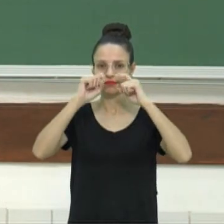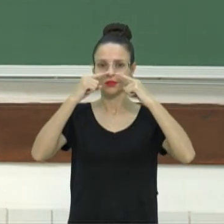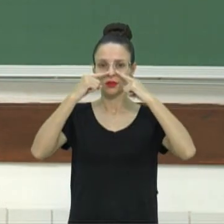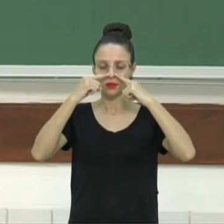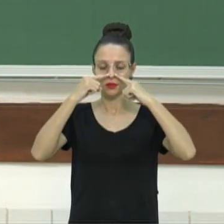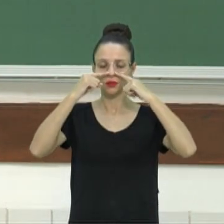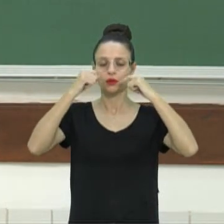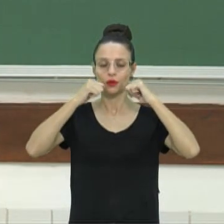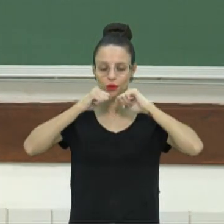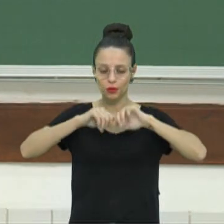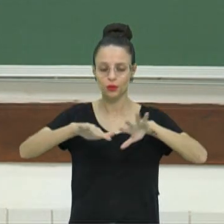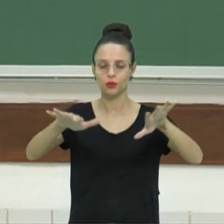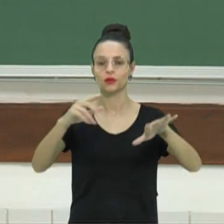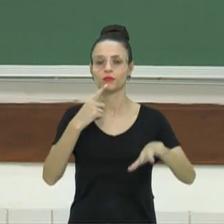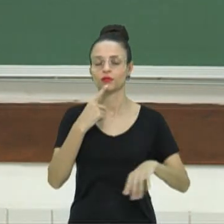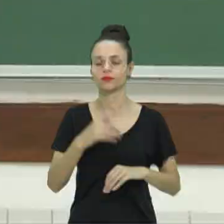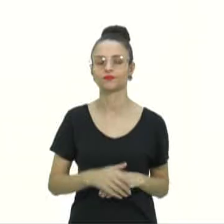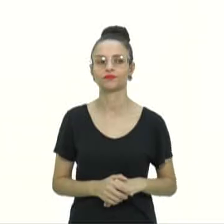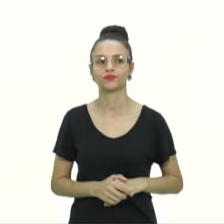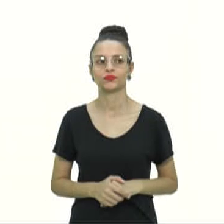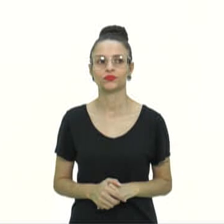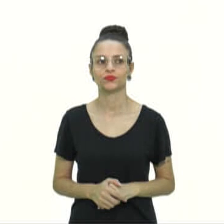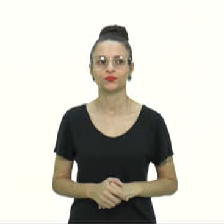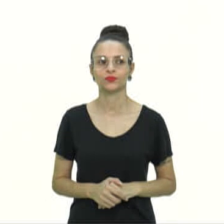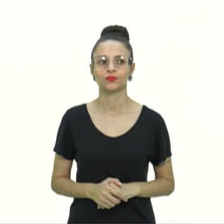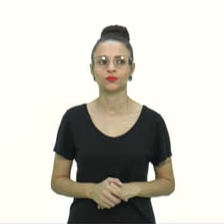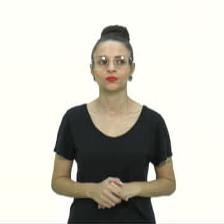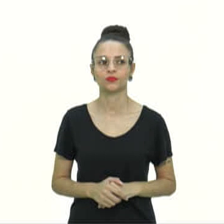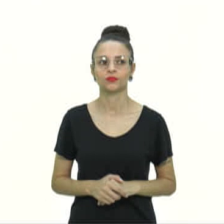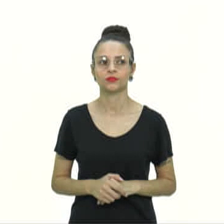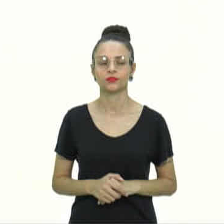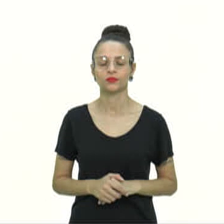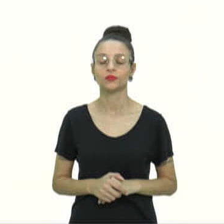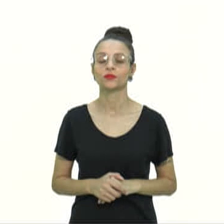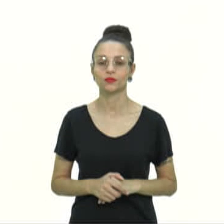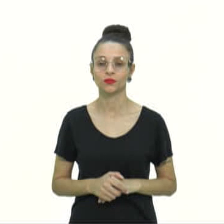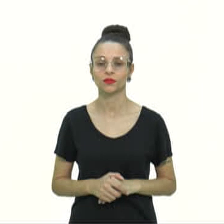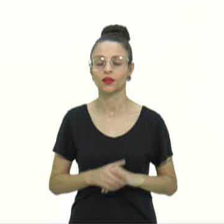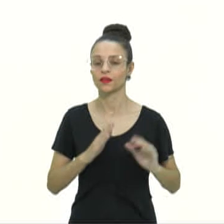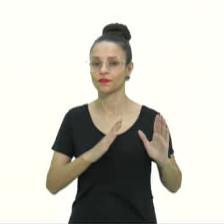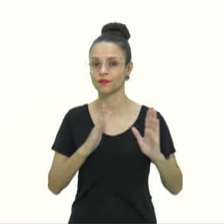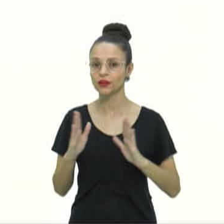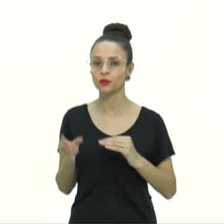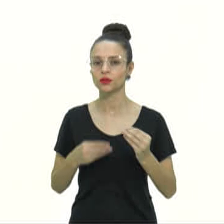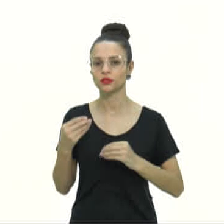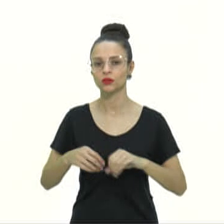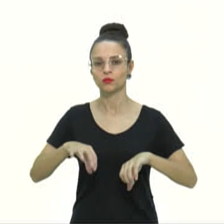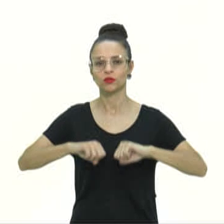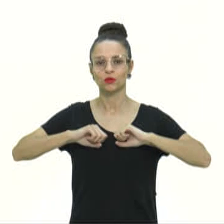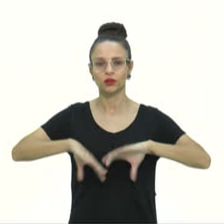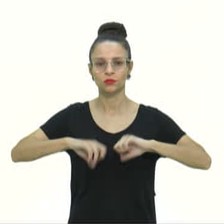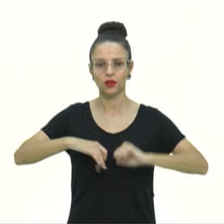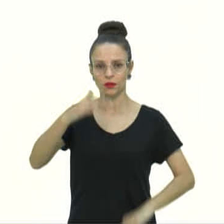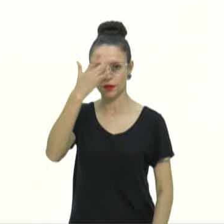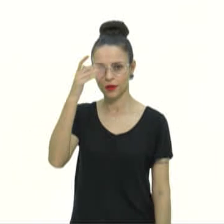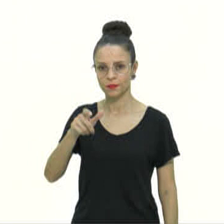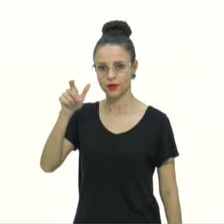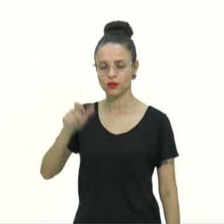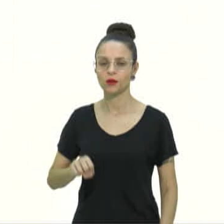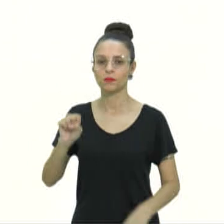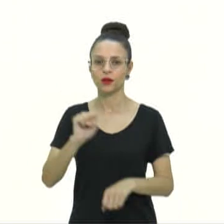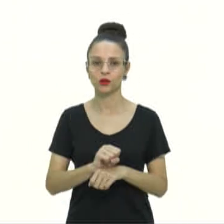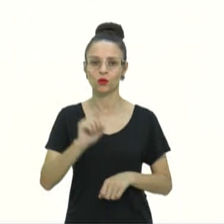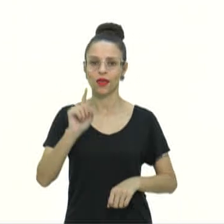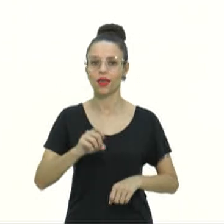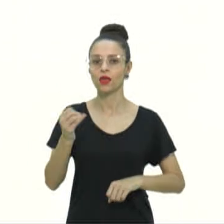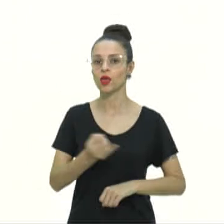expirar pela boca. A frequência respiratória do ser humano, em repouso, é representada pelo número de inspirações